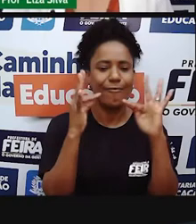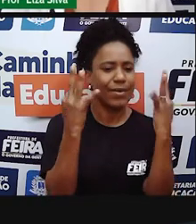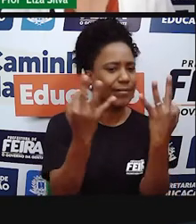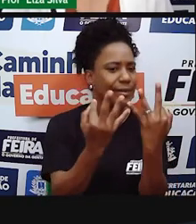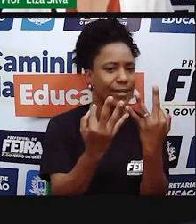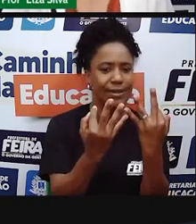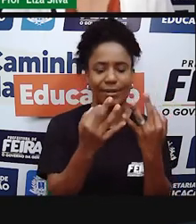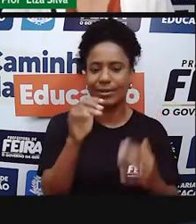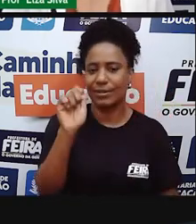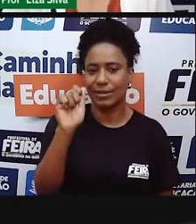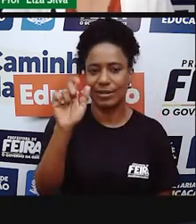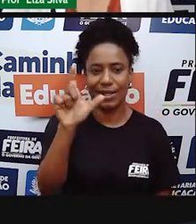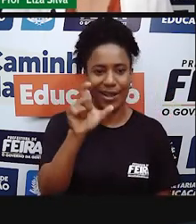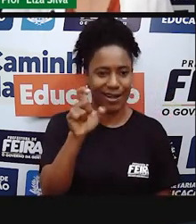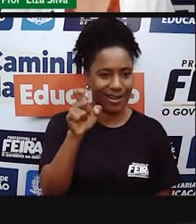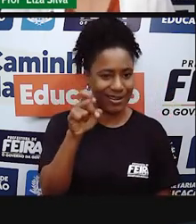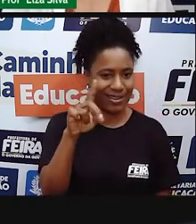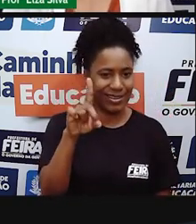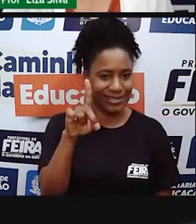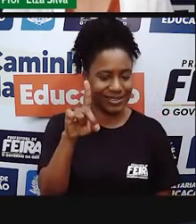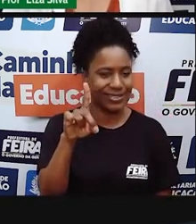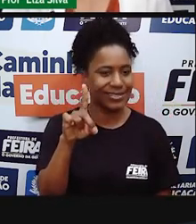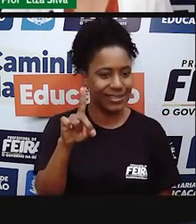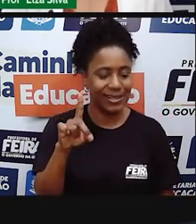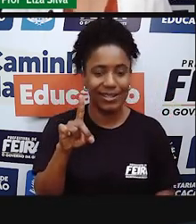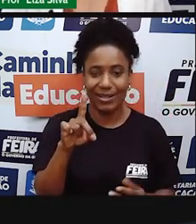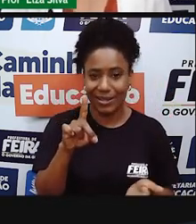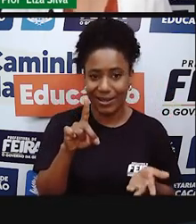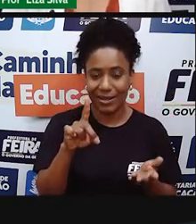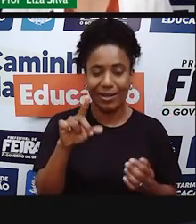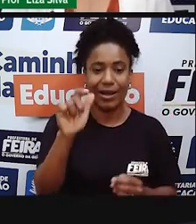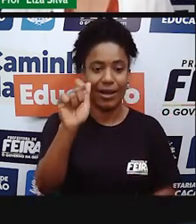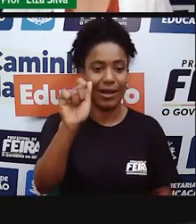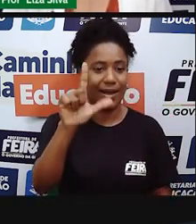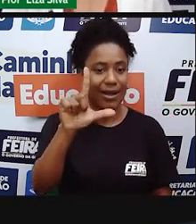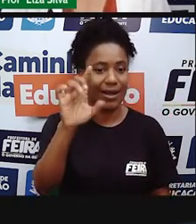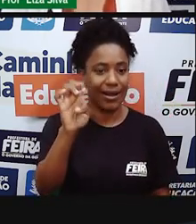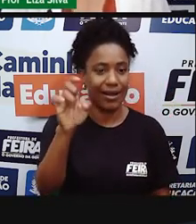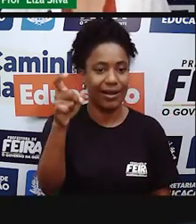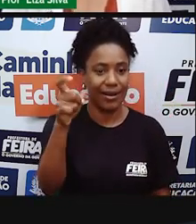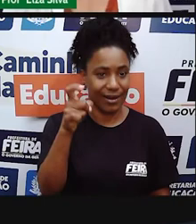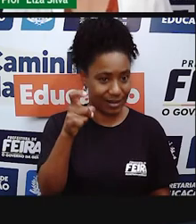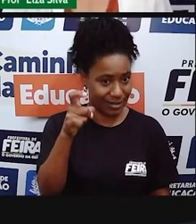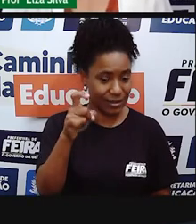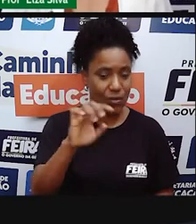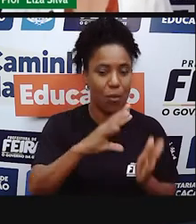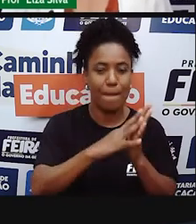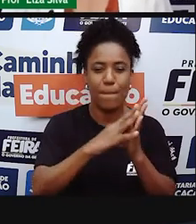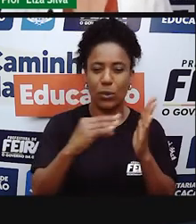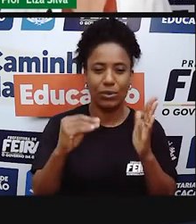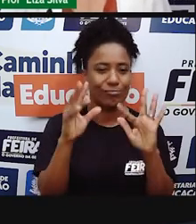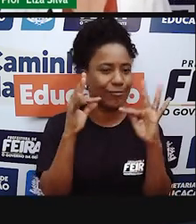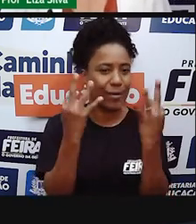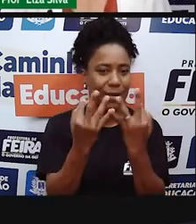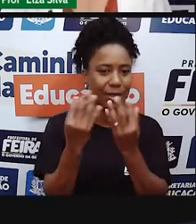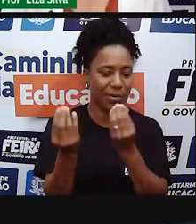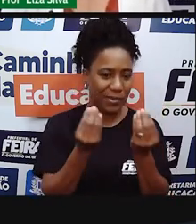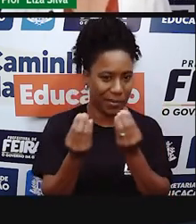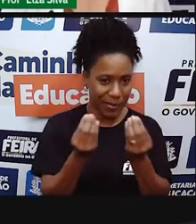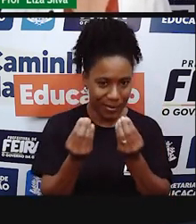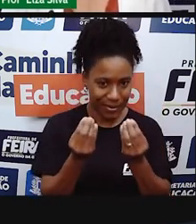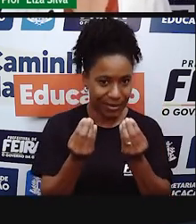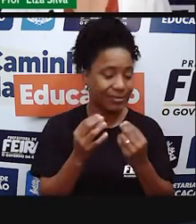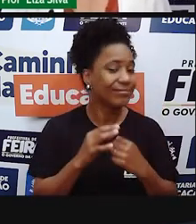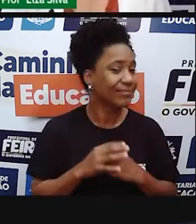família da família de Alex, né? Em que modelo é que ela se enquadra? It's a step